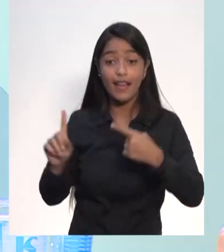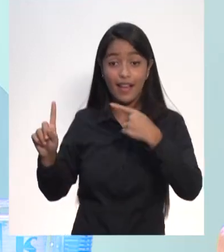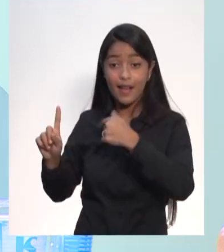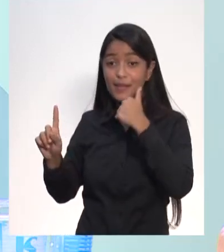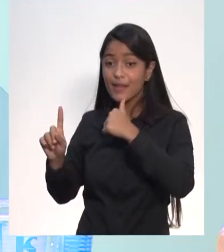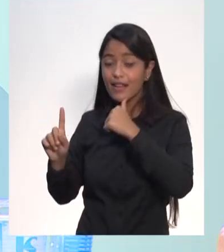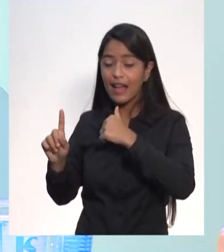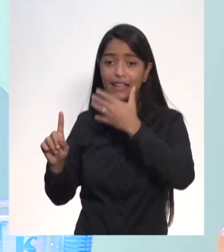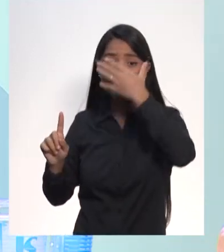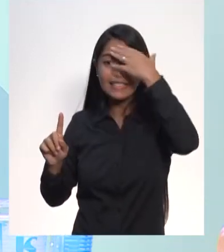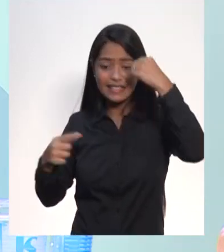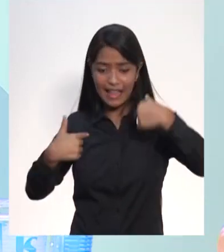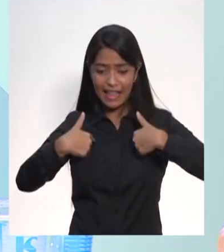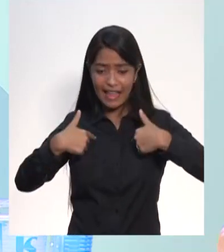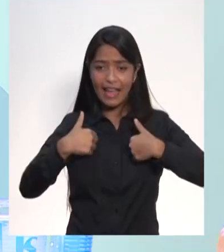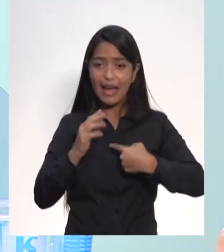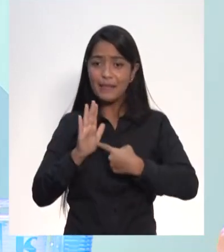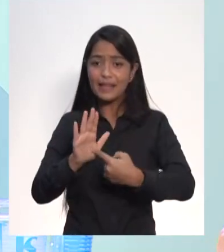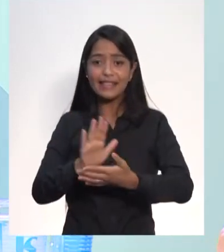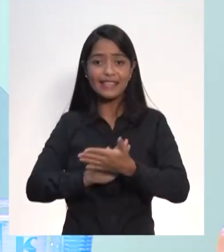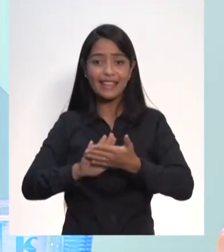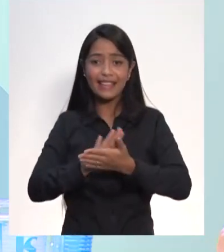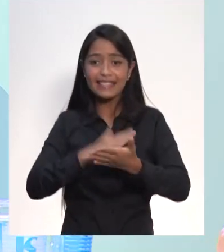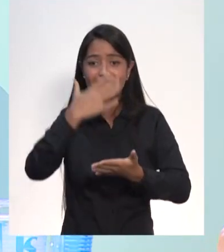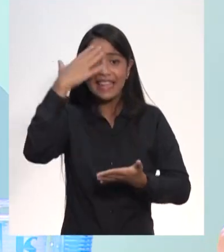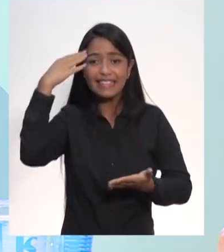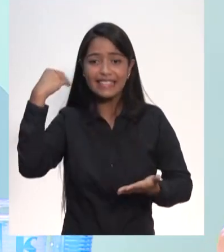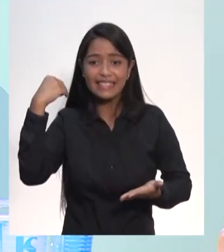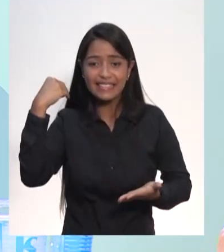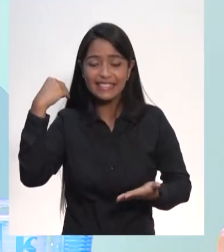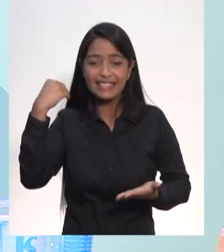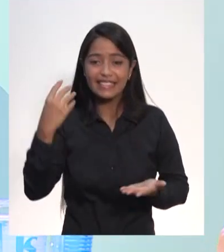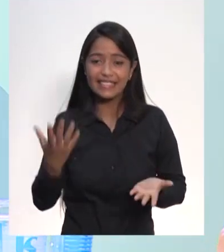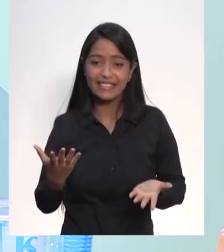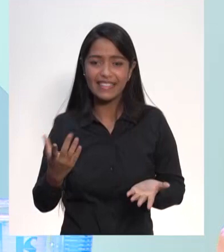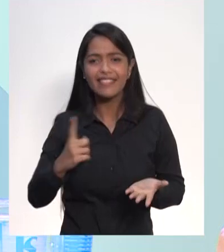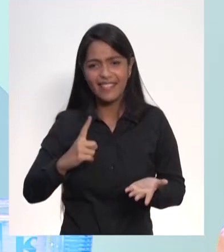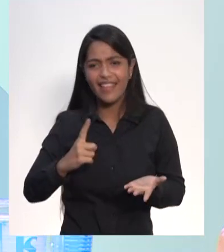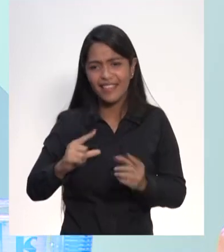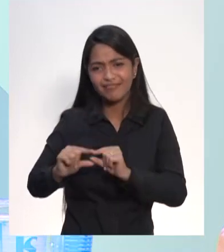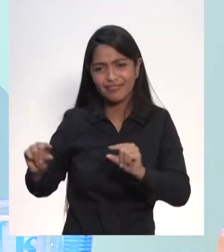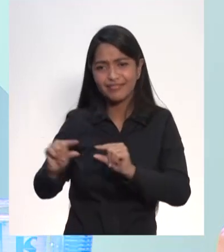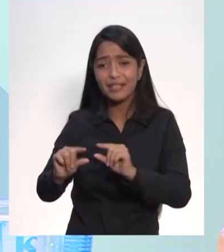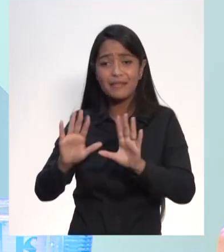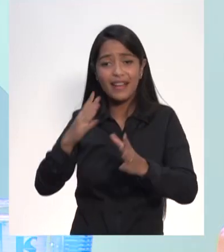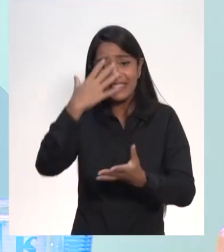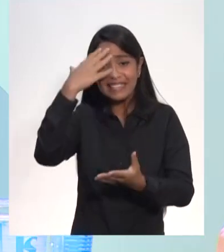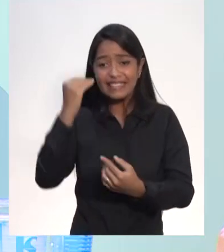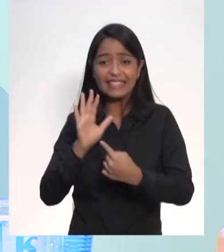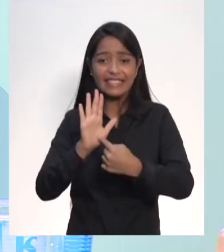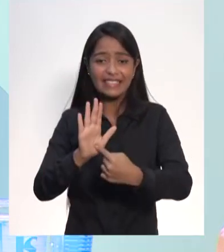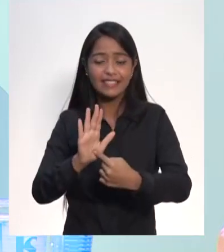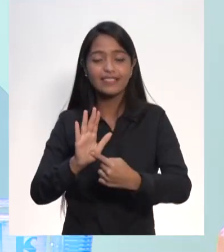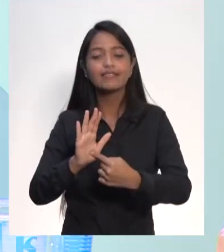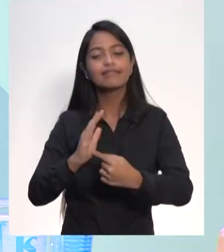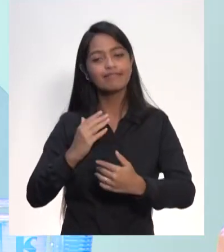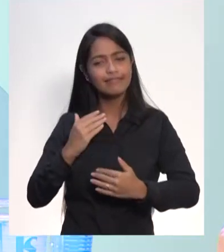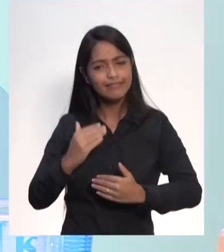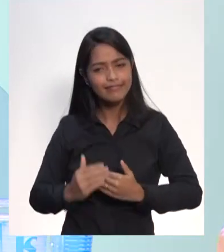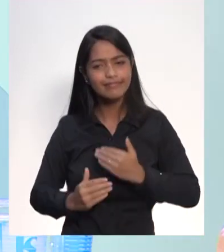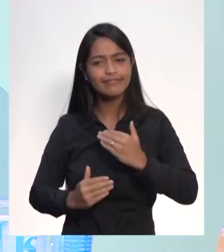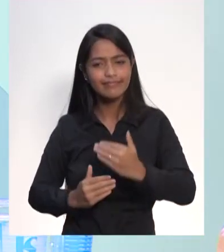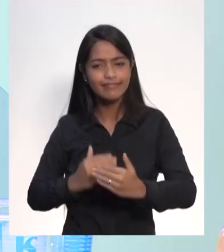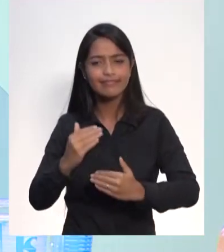uma apresentação minha. Lógico, tinha lá todos os créditos, mas são coisas que a gente vai aos poucos melhorando